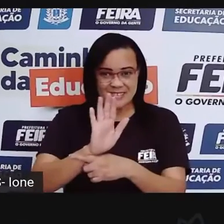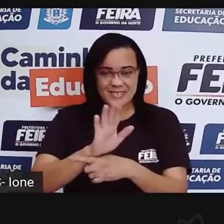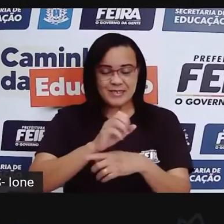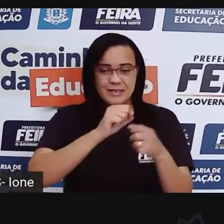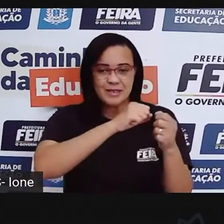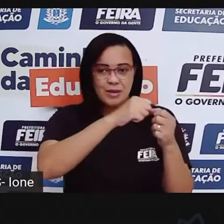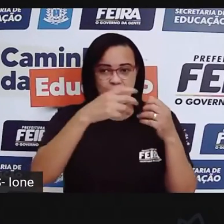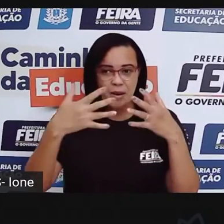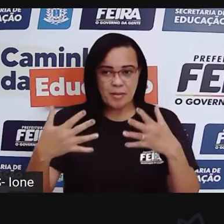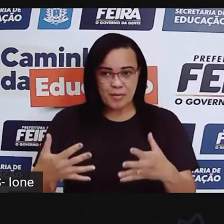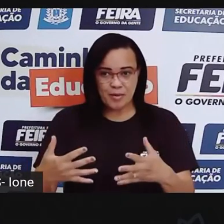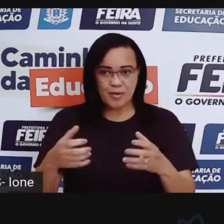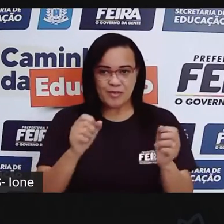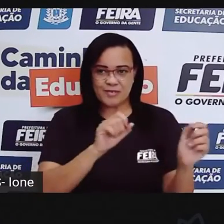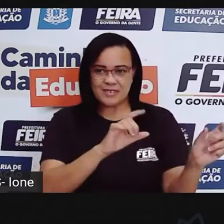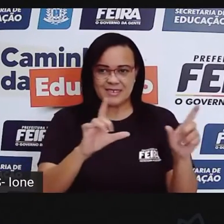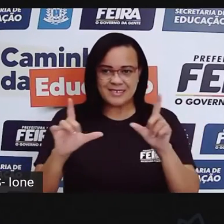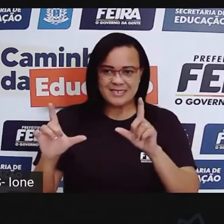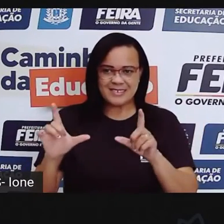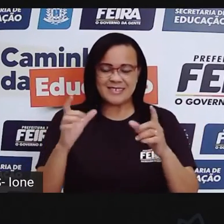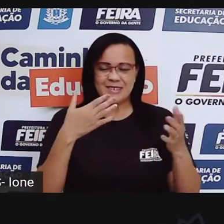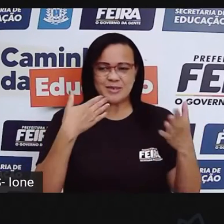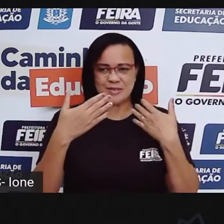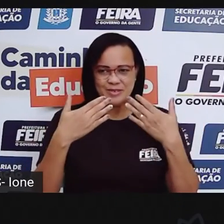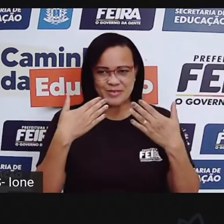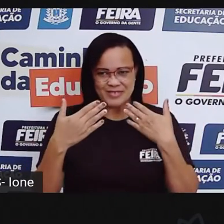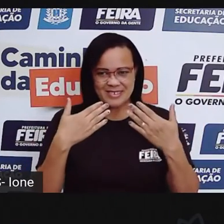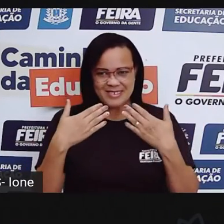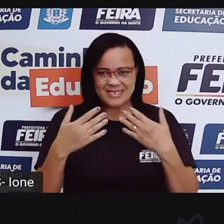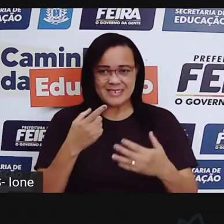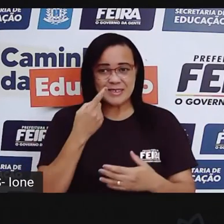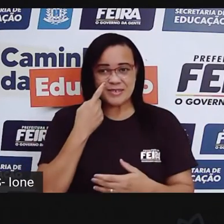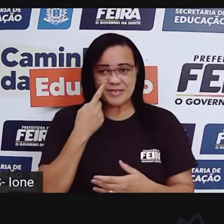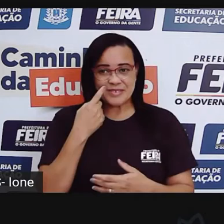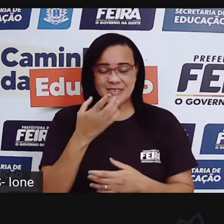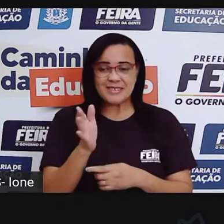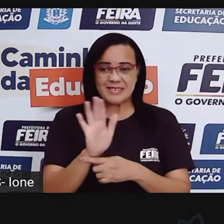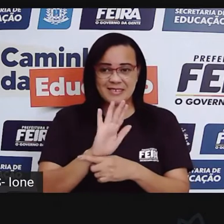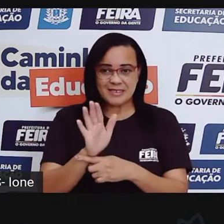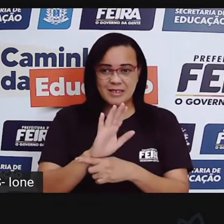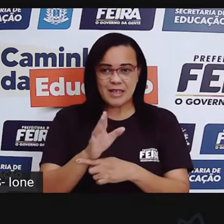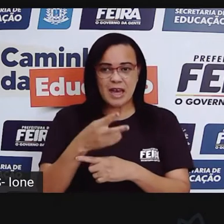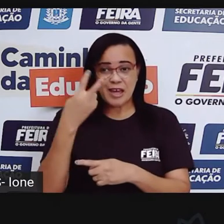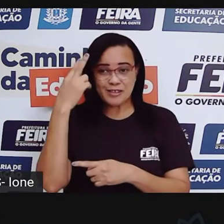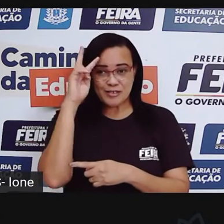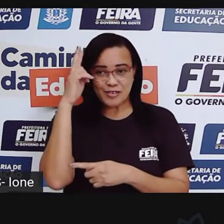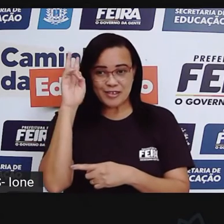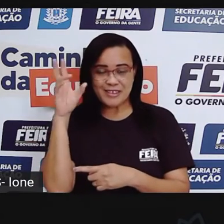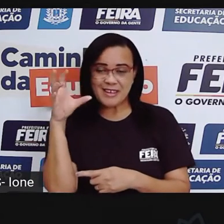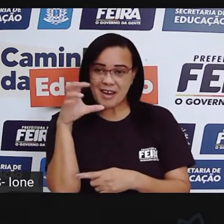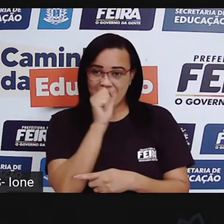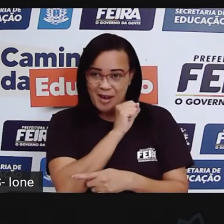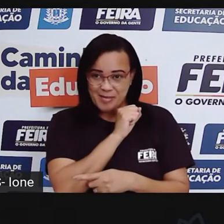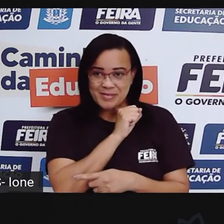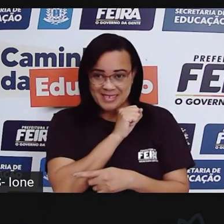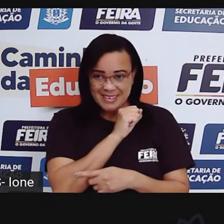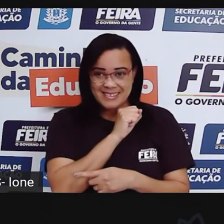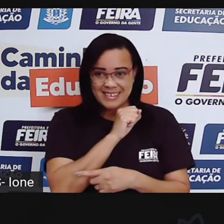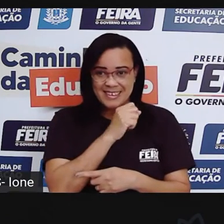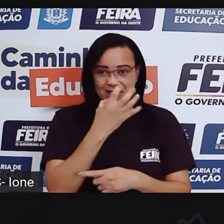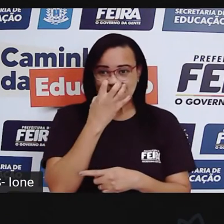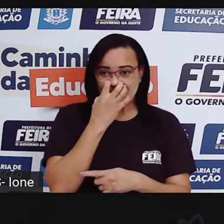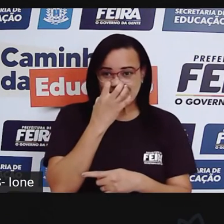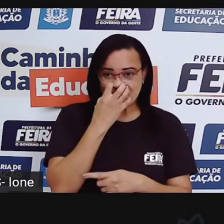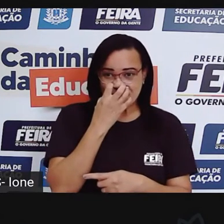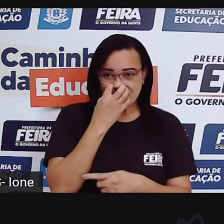tirar aqui um pouquinho o slide, né? Para conversar com vocês. Então, como a gente pôde ver aí nessa pequena historinha, né? Que tinha uma garça e tinha um